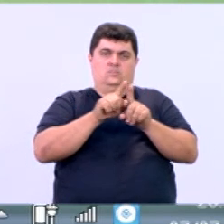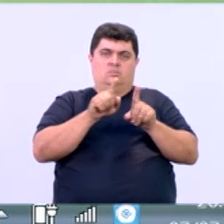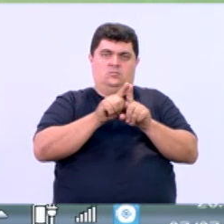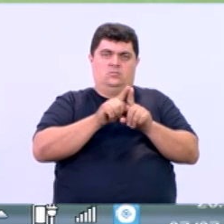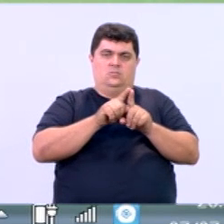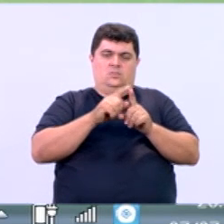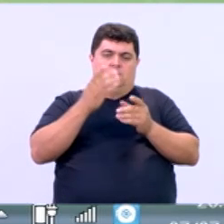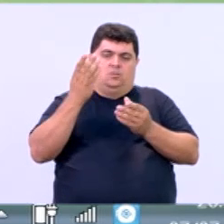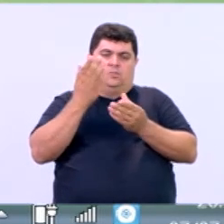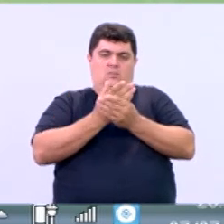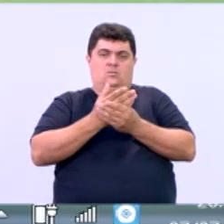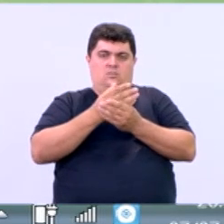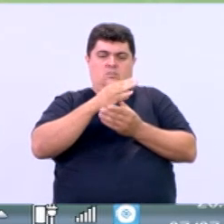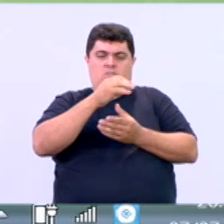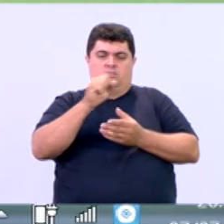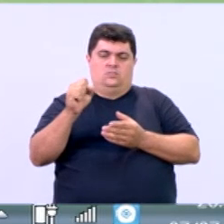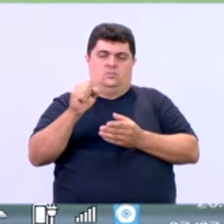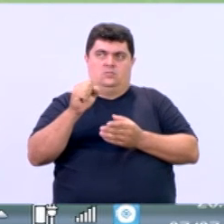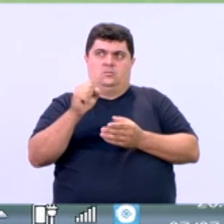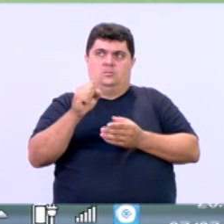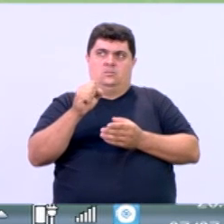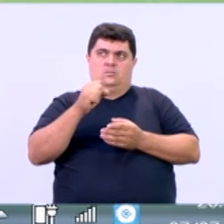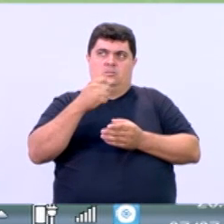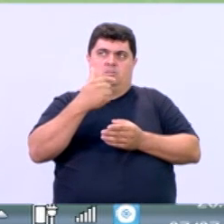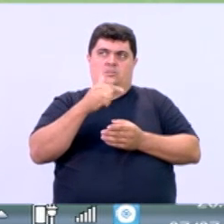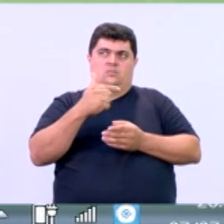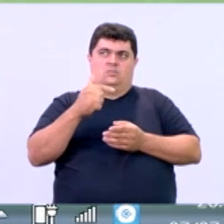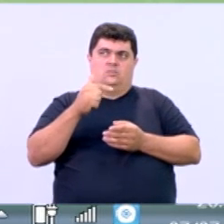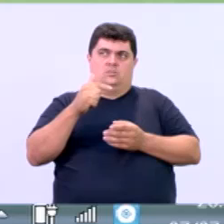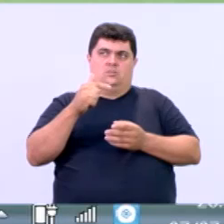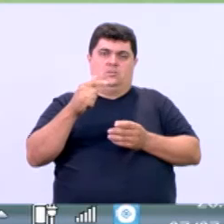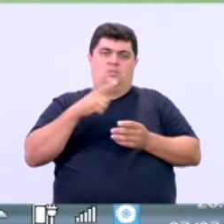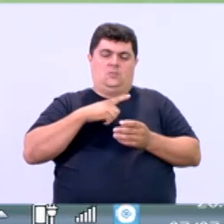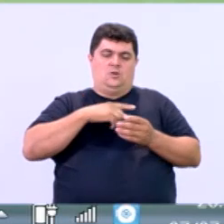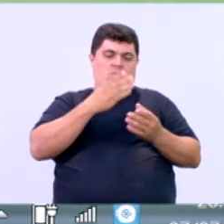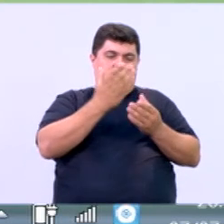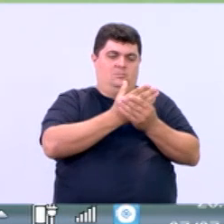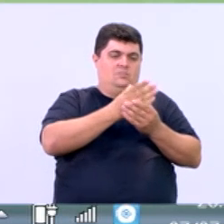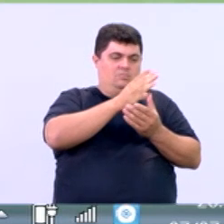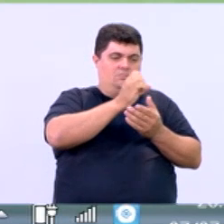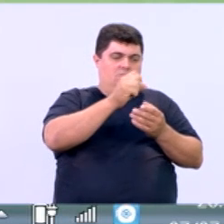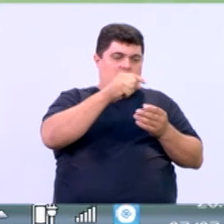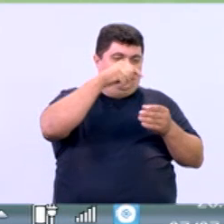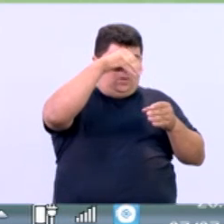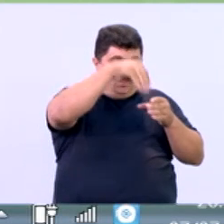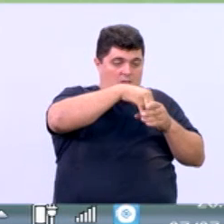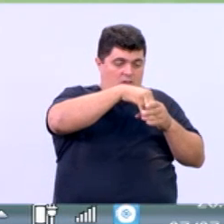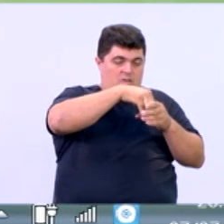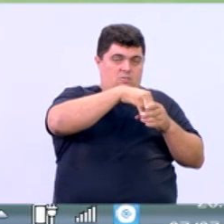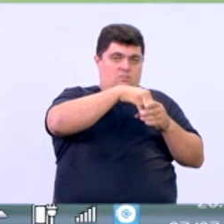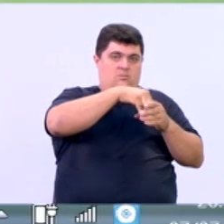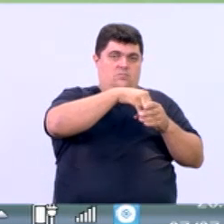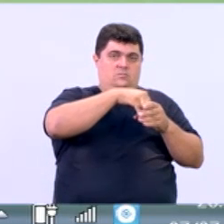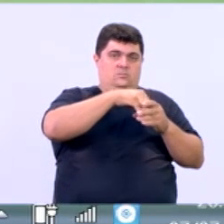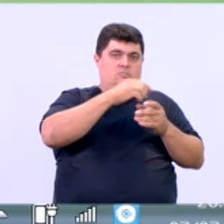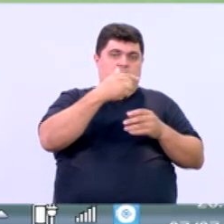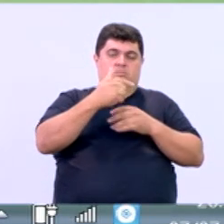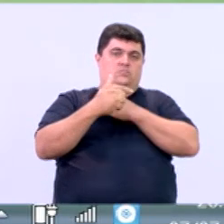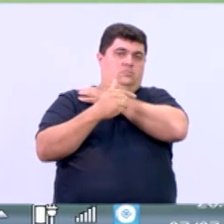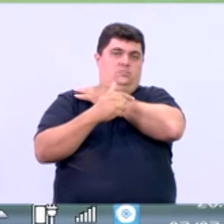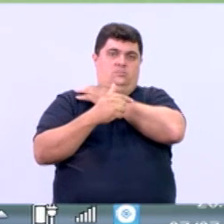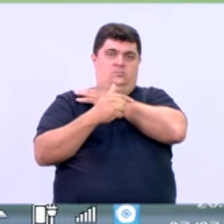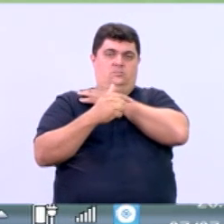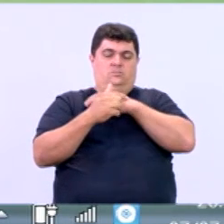uma pasta chamada CSS. Então, esse arquivo, na verdade, está dentro de uma pasta, tá? E então não está,